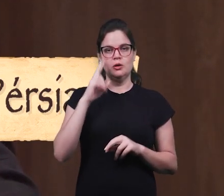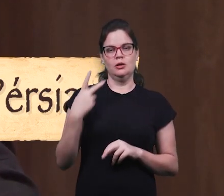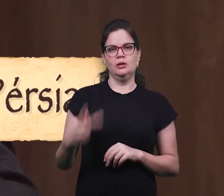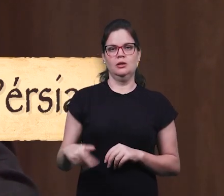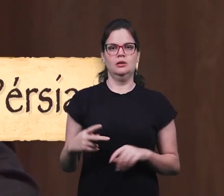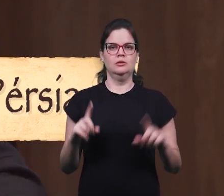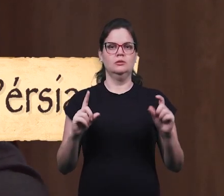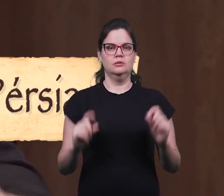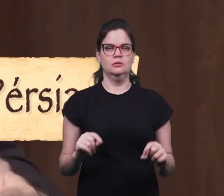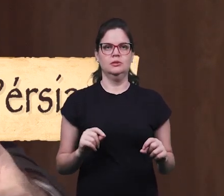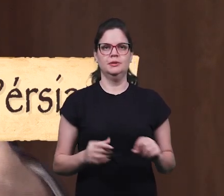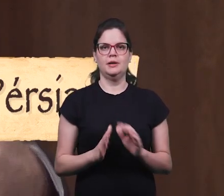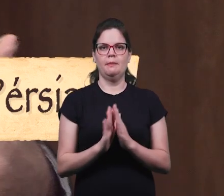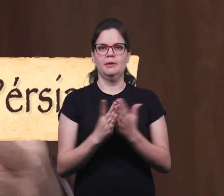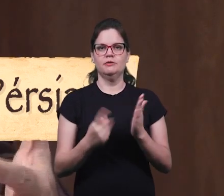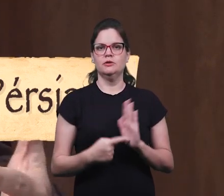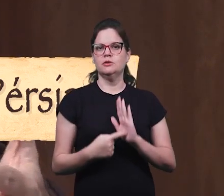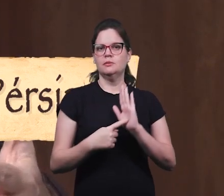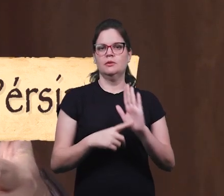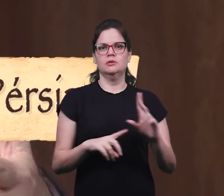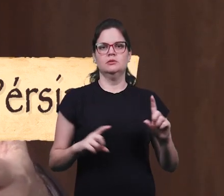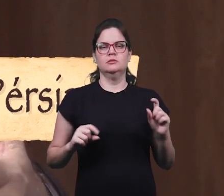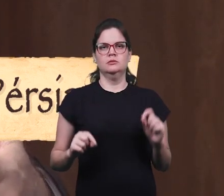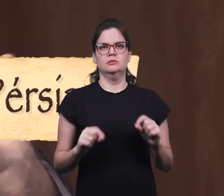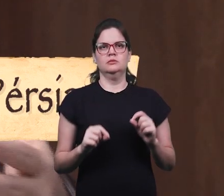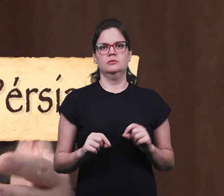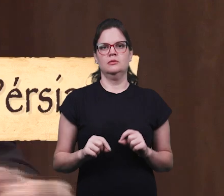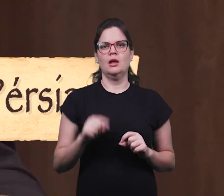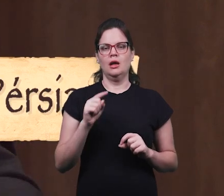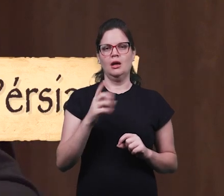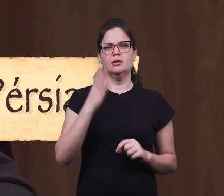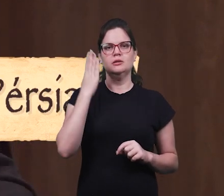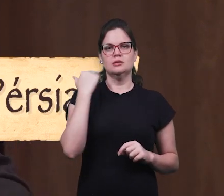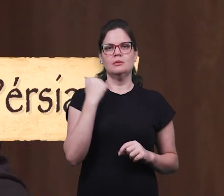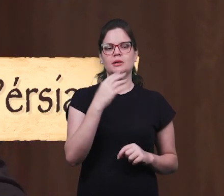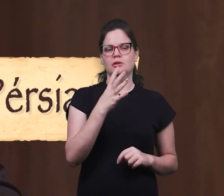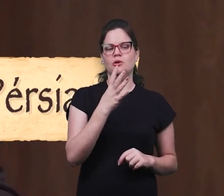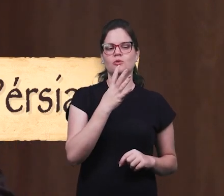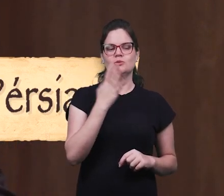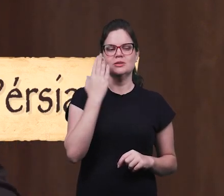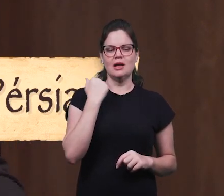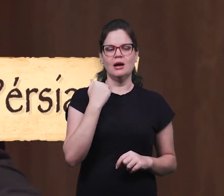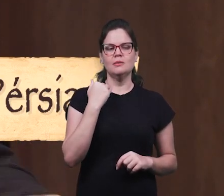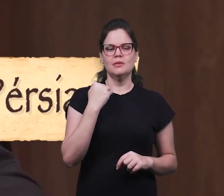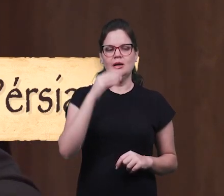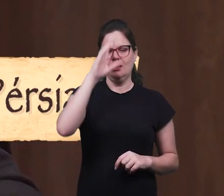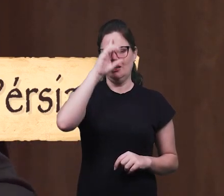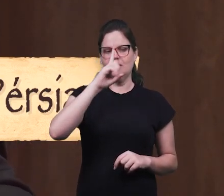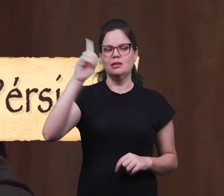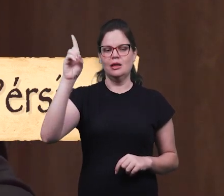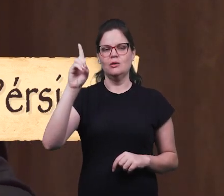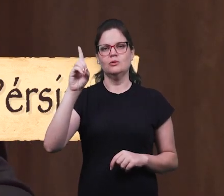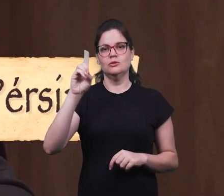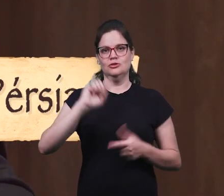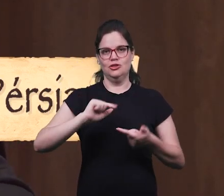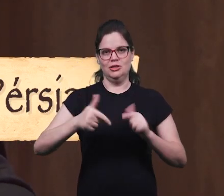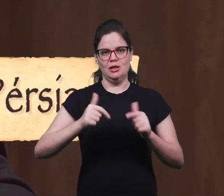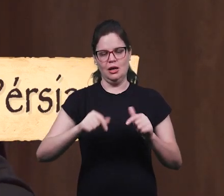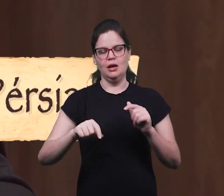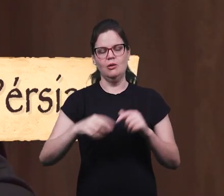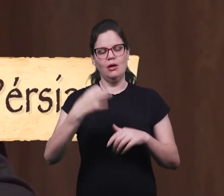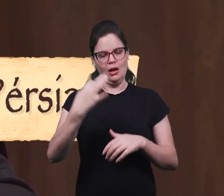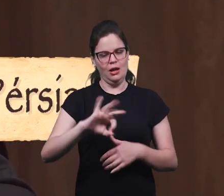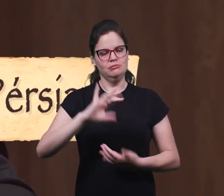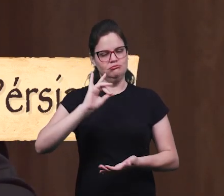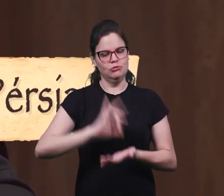que ele reconhecia o Deus de Israel como sendo Deus. E ele até diz, né, que o próprio